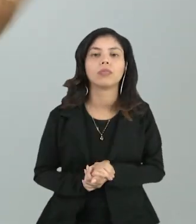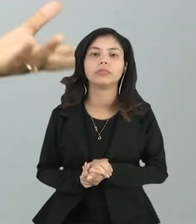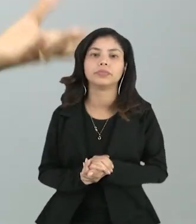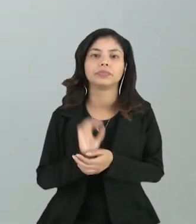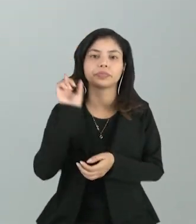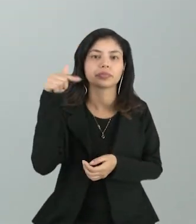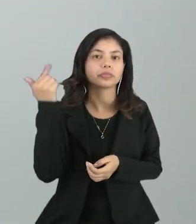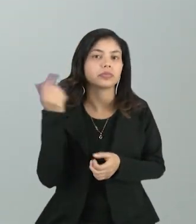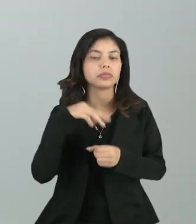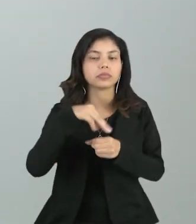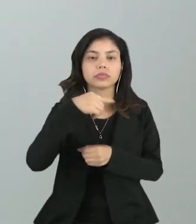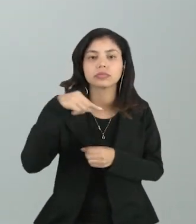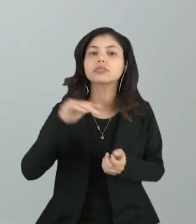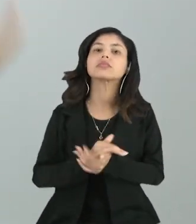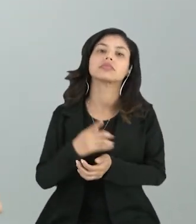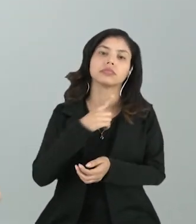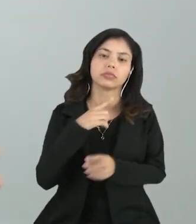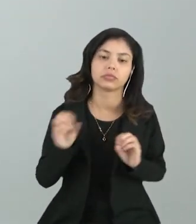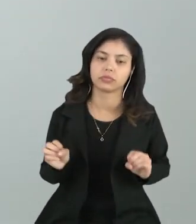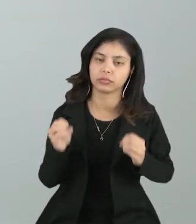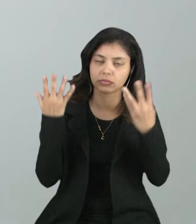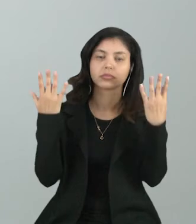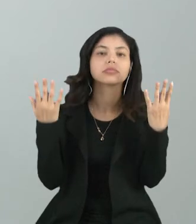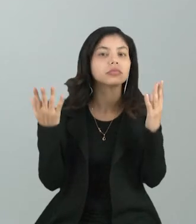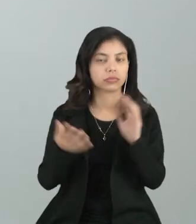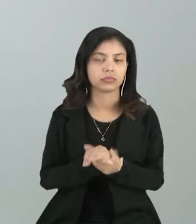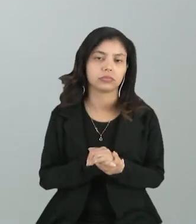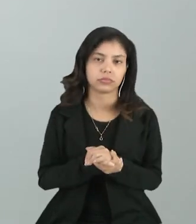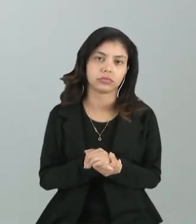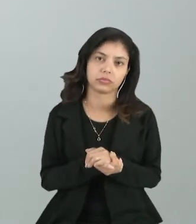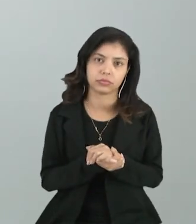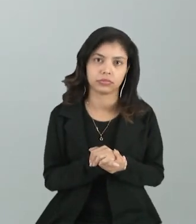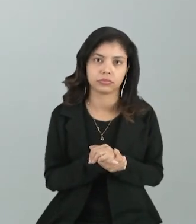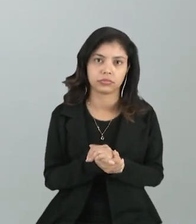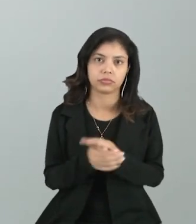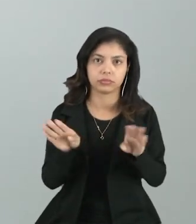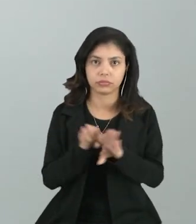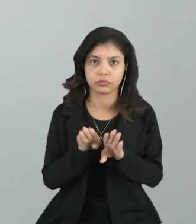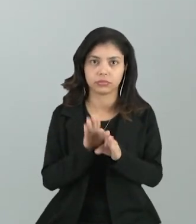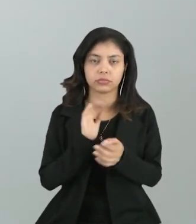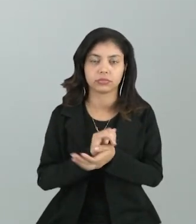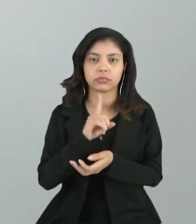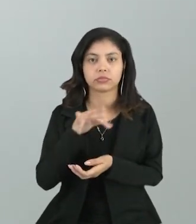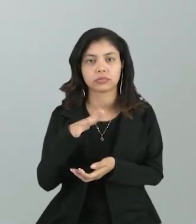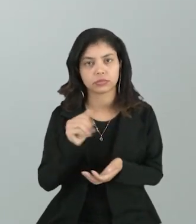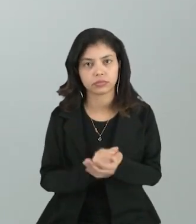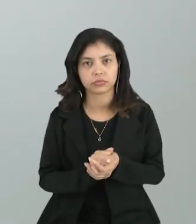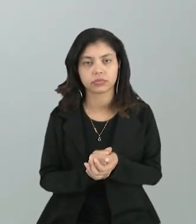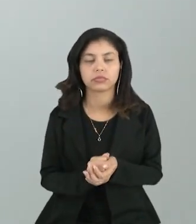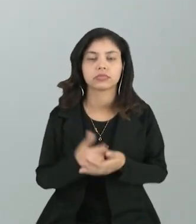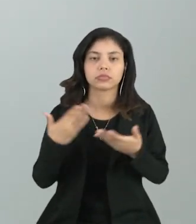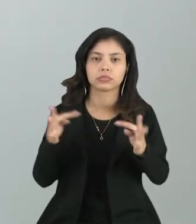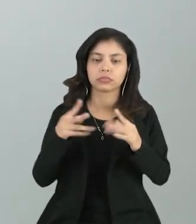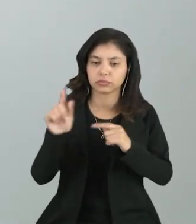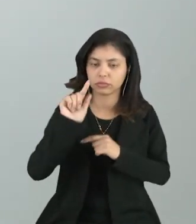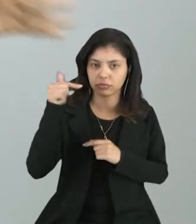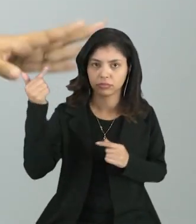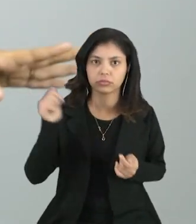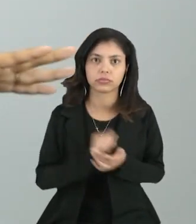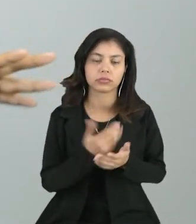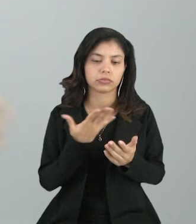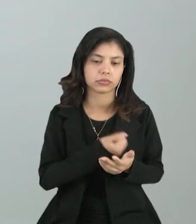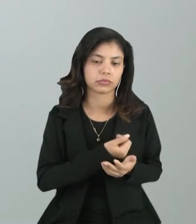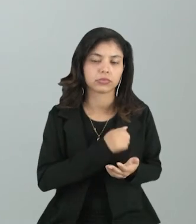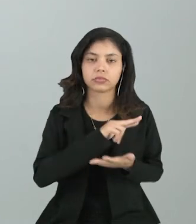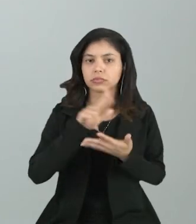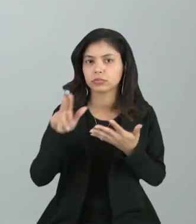também em outros municípios que têm essas festividades, nós temos também a Expo Acre, enfim, outras